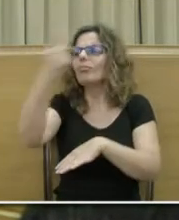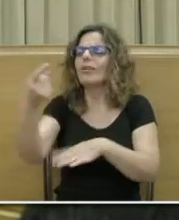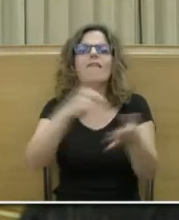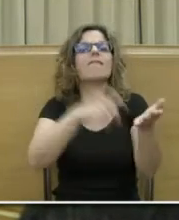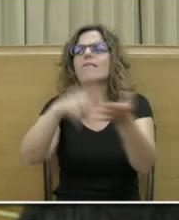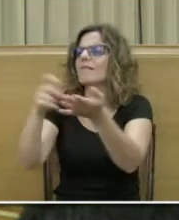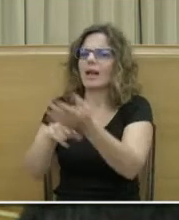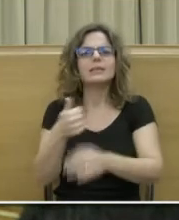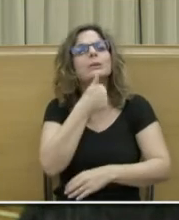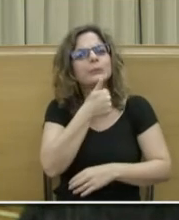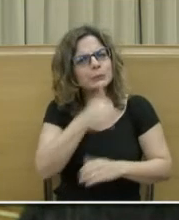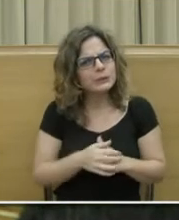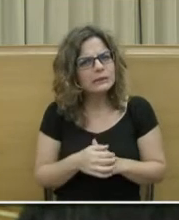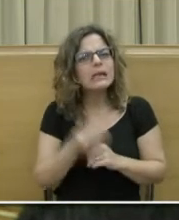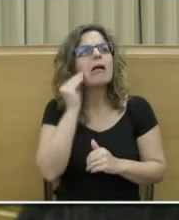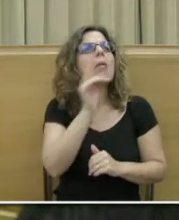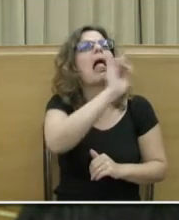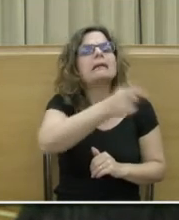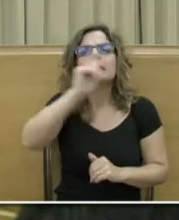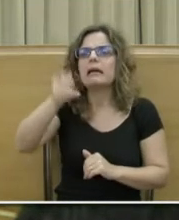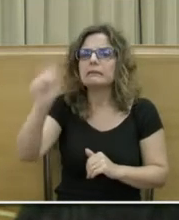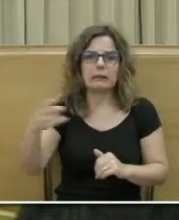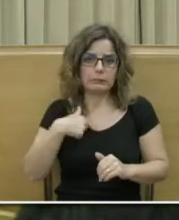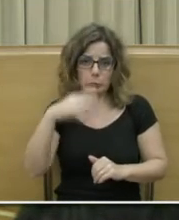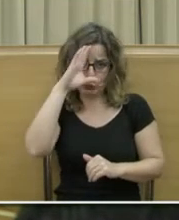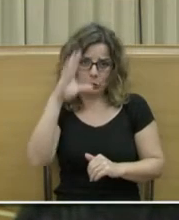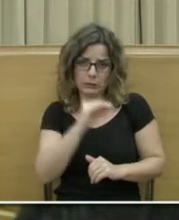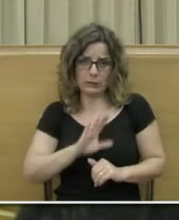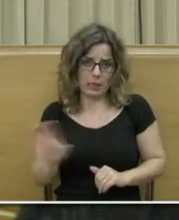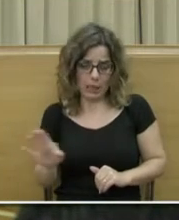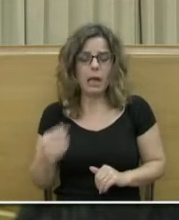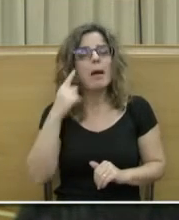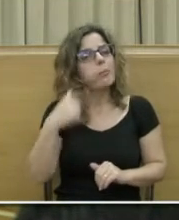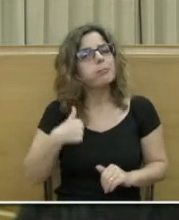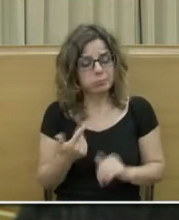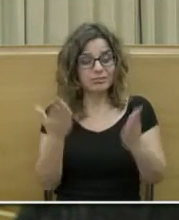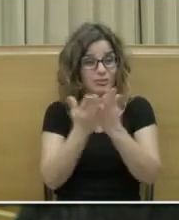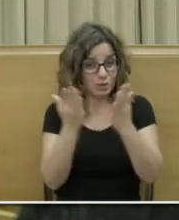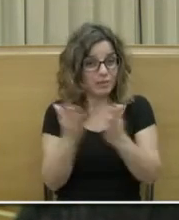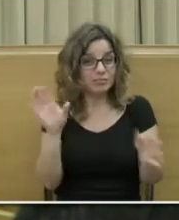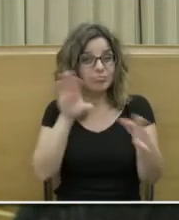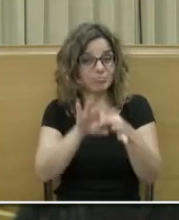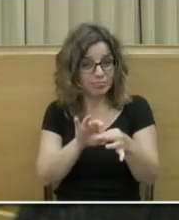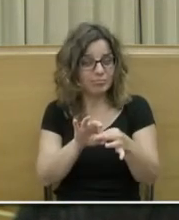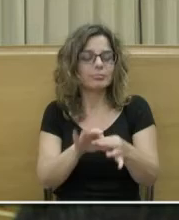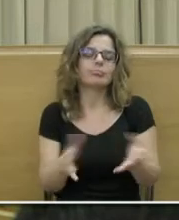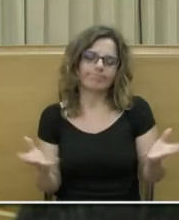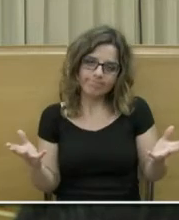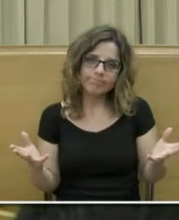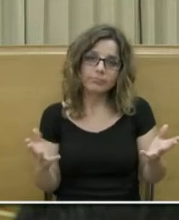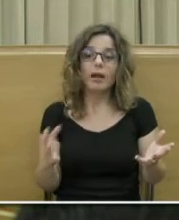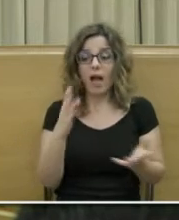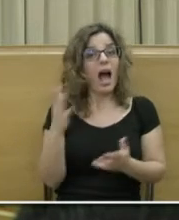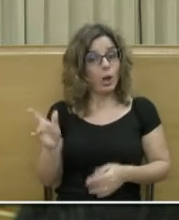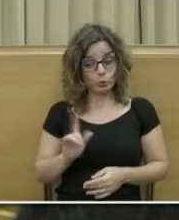municipais não sei em que estado se encontra, sei que no que diz respeito às escolas, se em julho